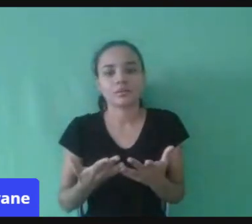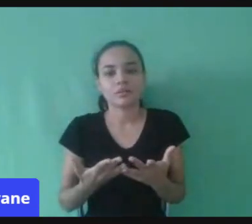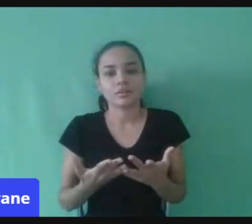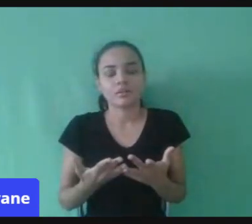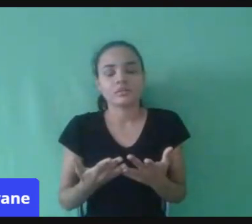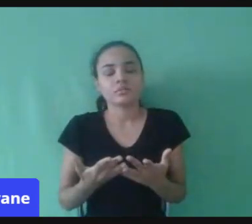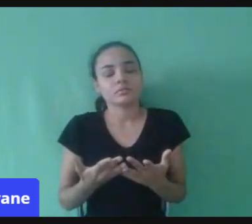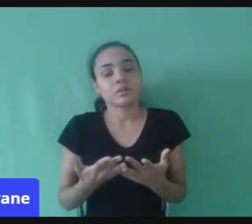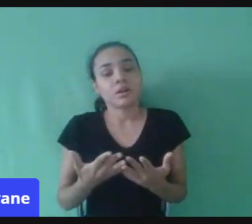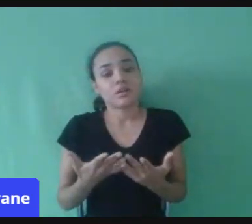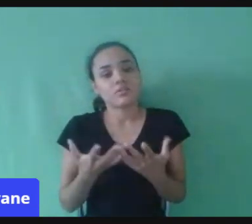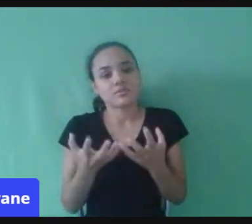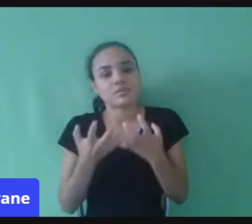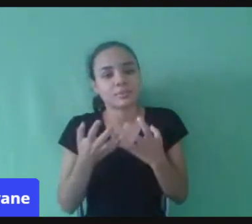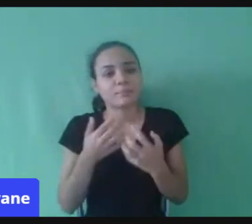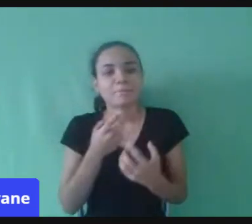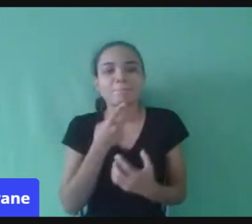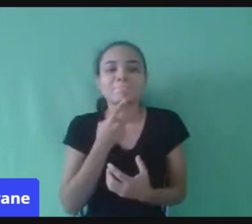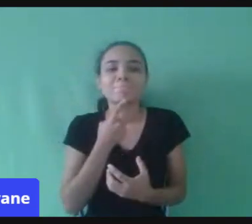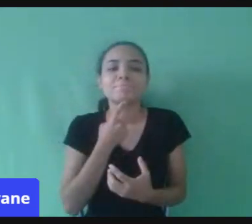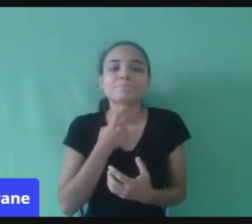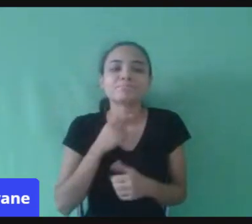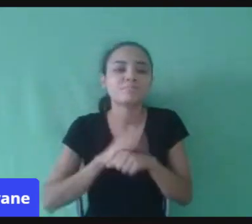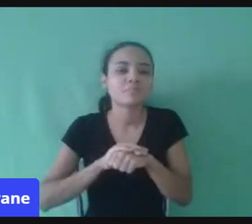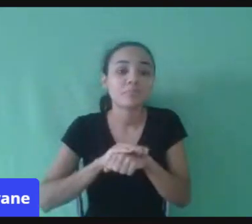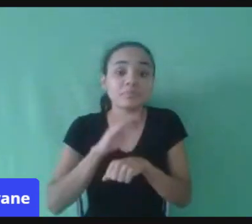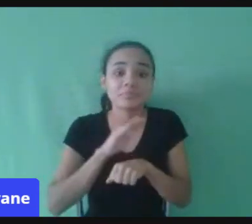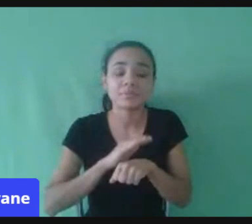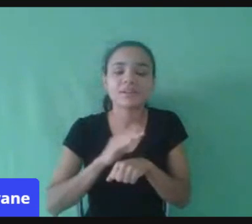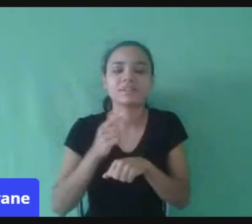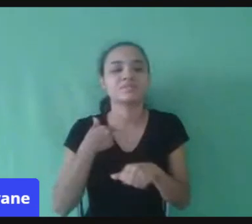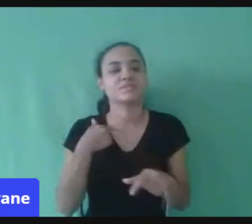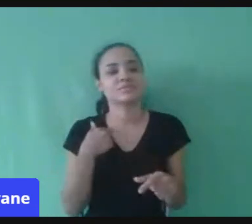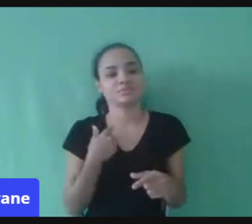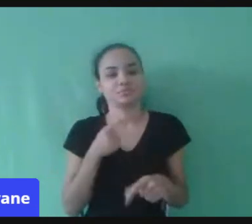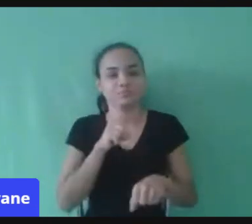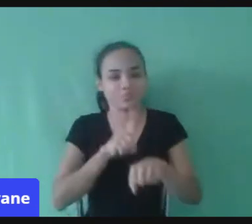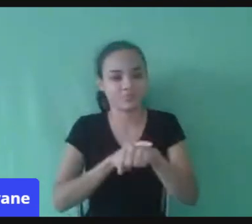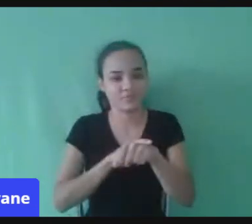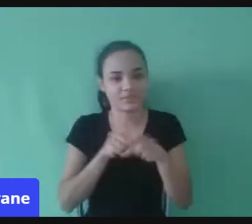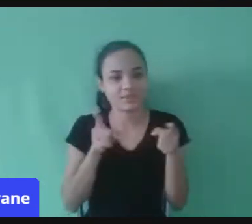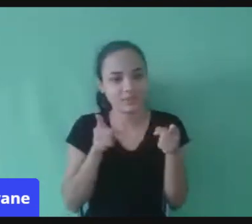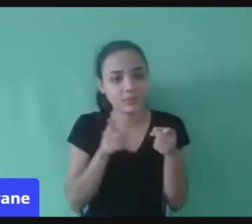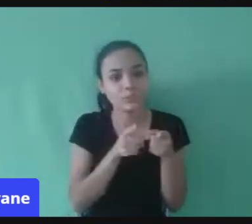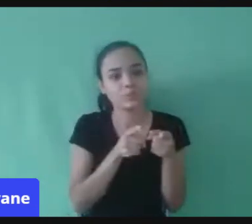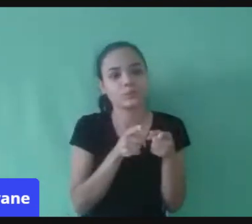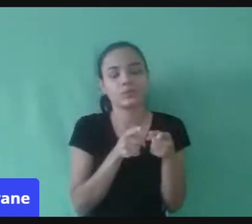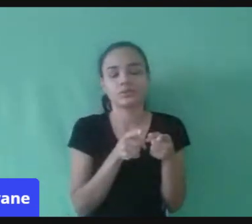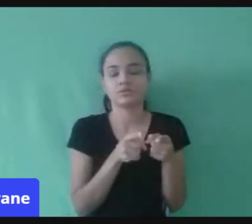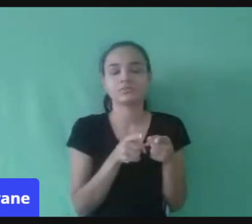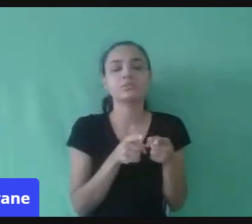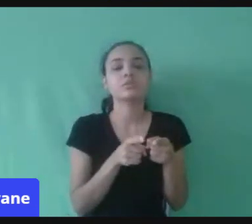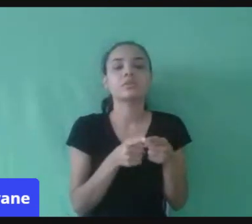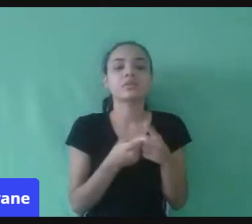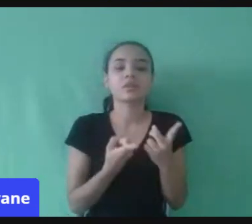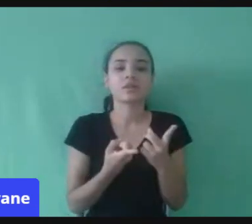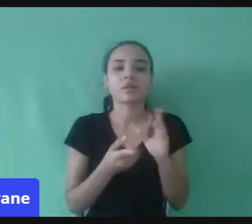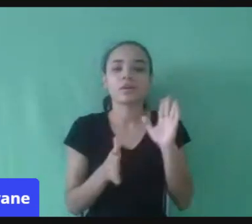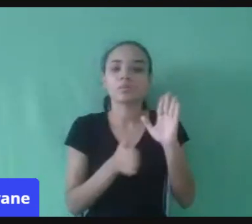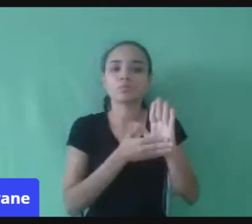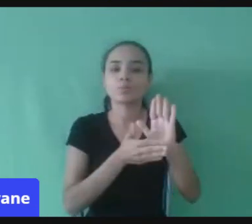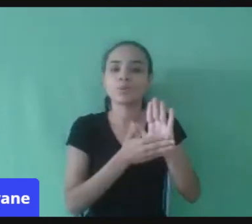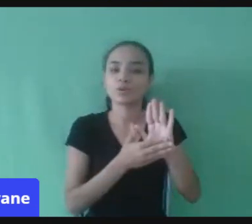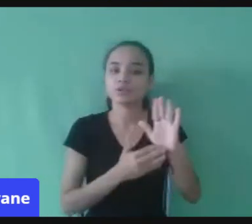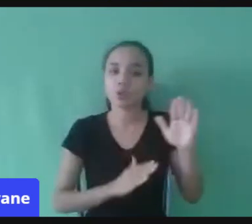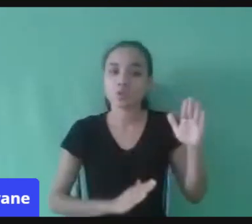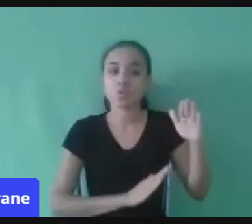reflexões pedagógicas, nós sempre achamos o tempo muito pouco, né? Essa última proposta encantadora que a Sônia trouxe,